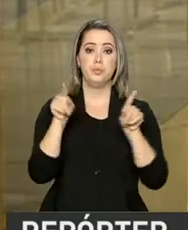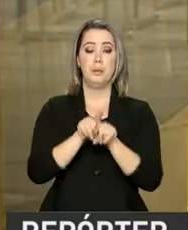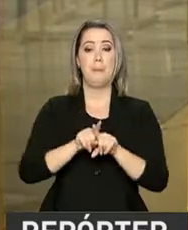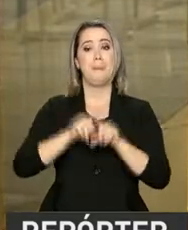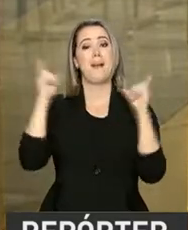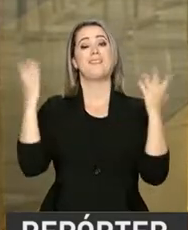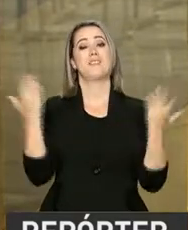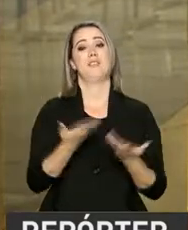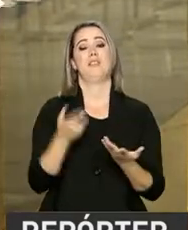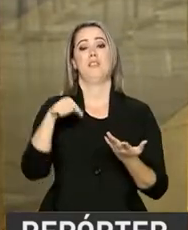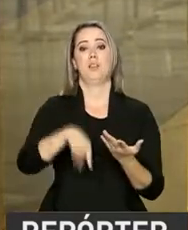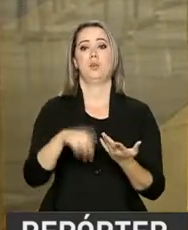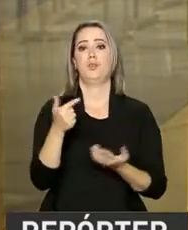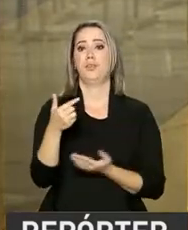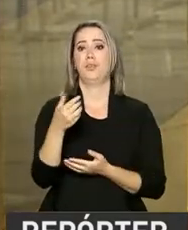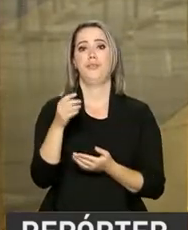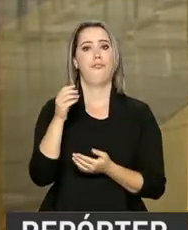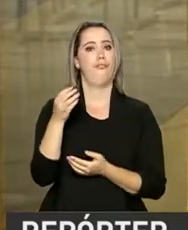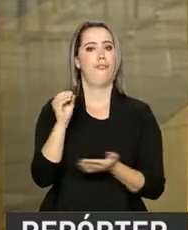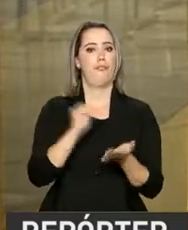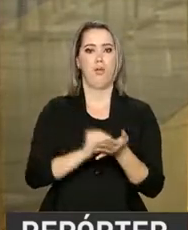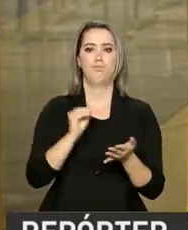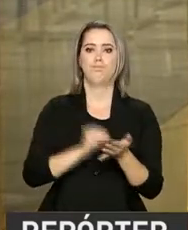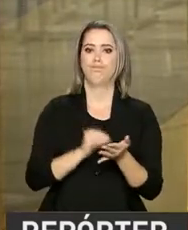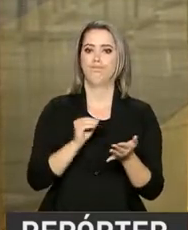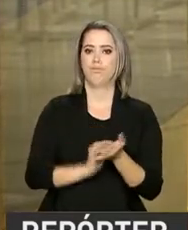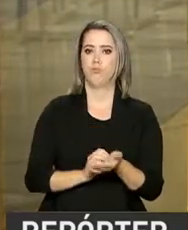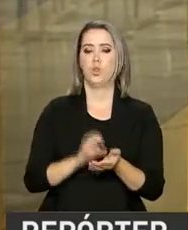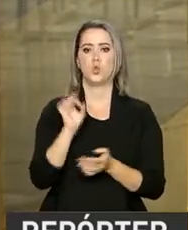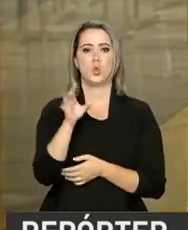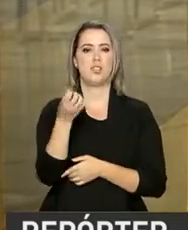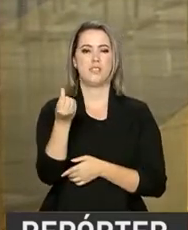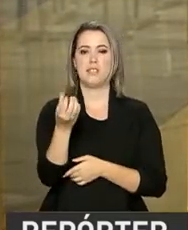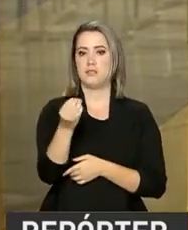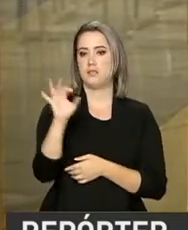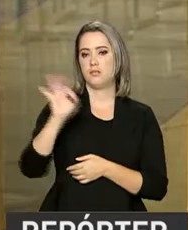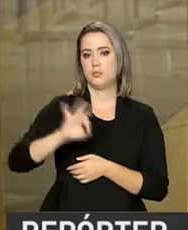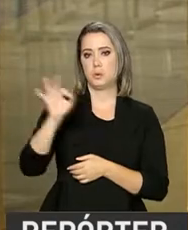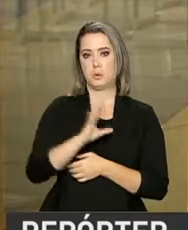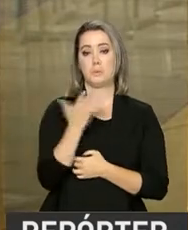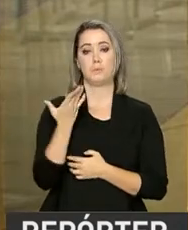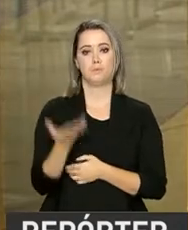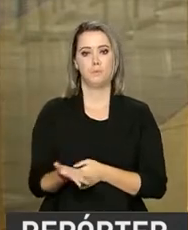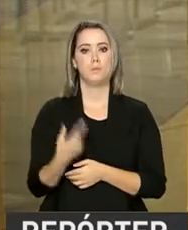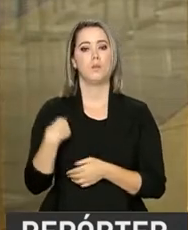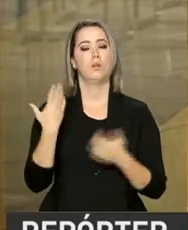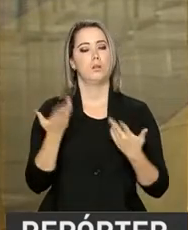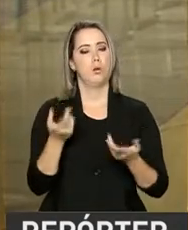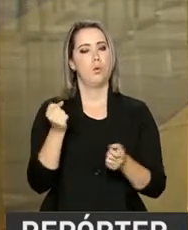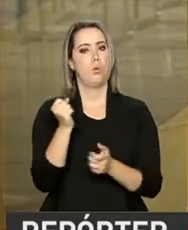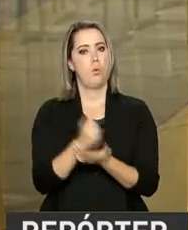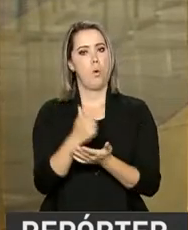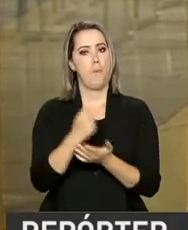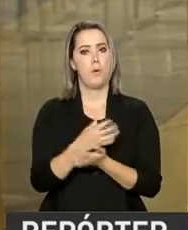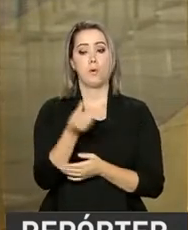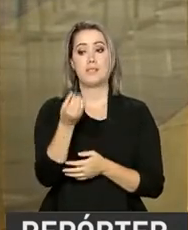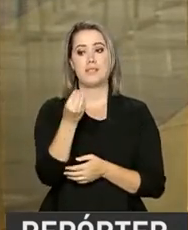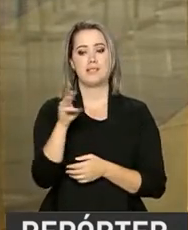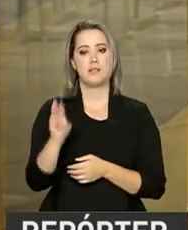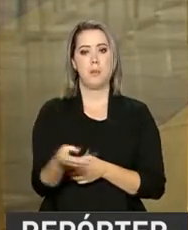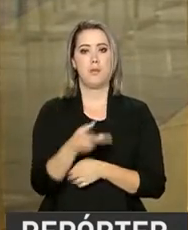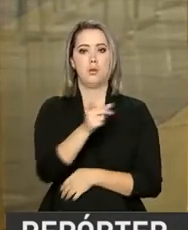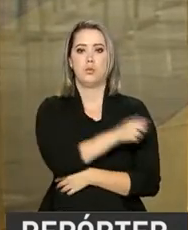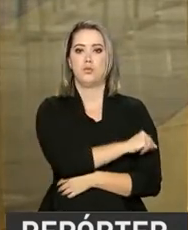não chegou a 64% para atender a população o ministério da saúde comprou 60 milhões de